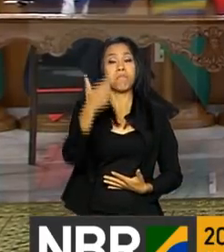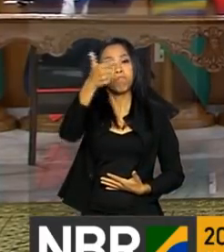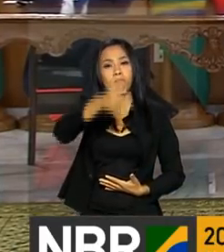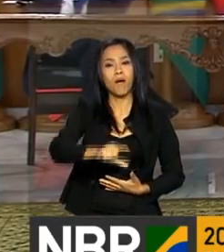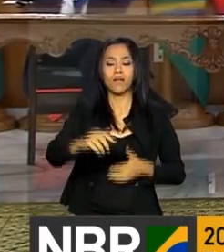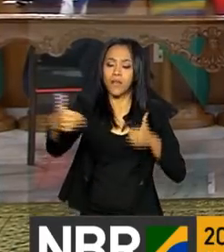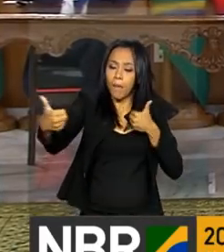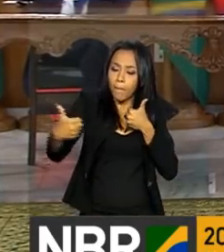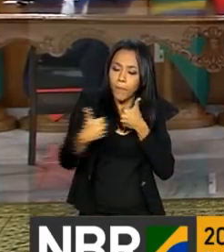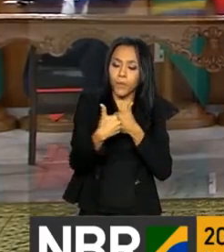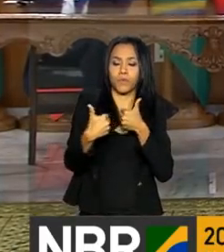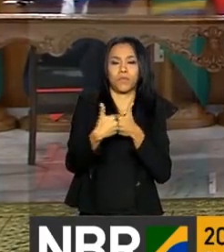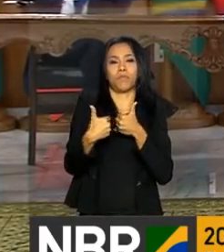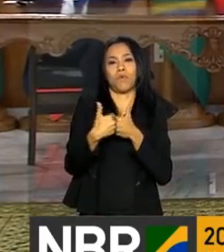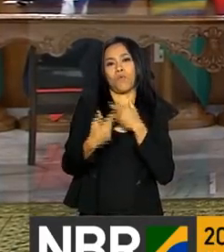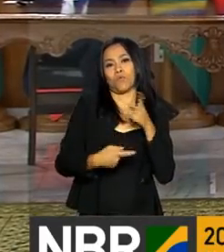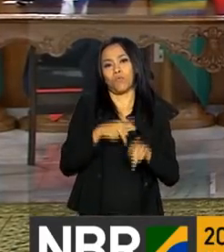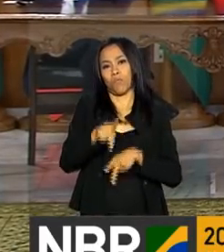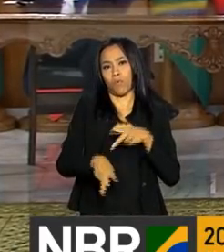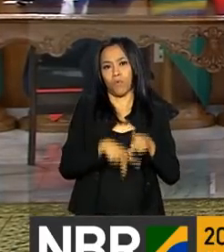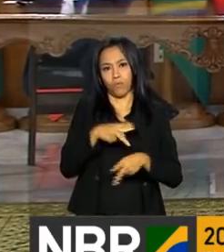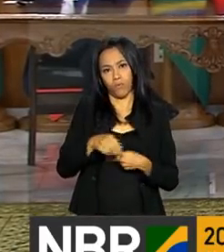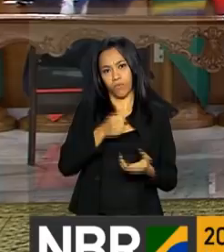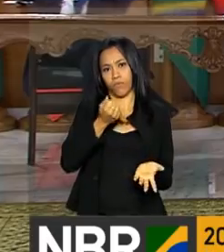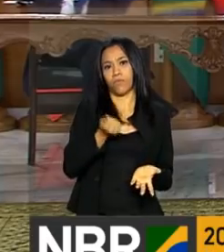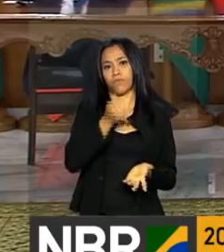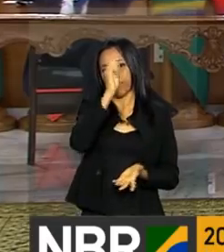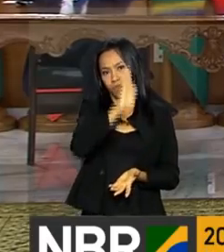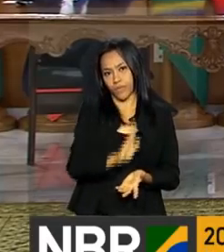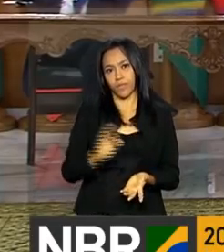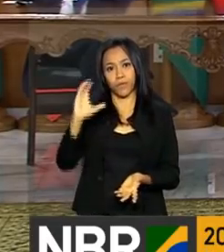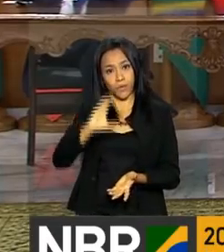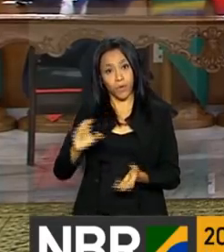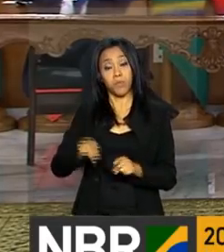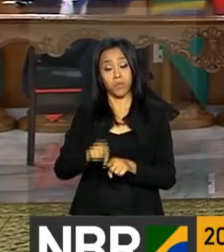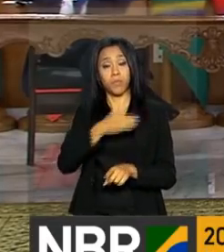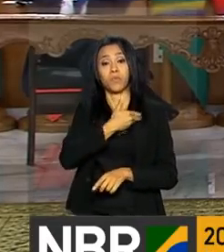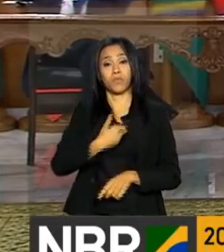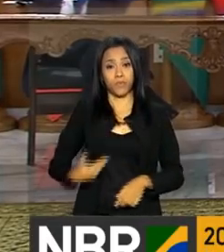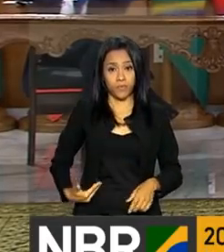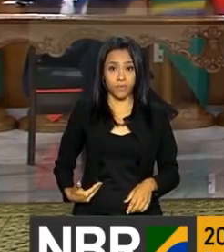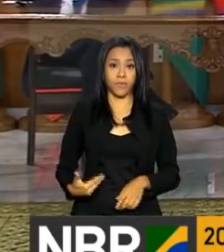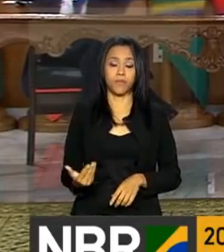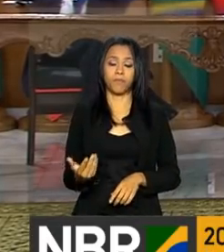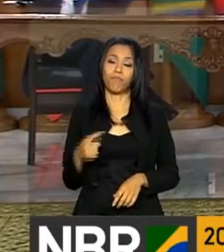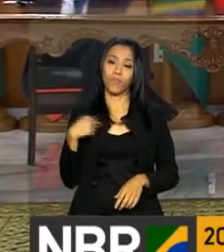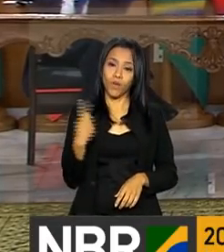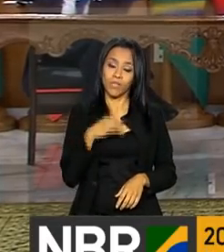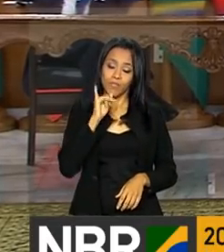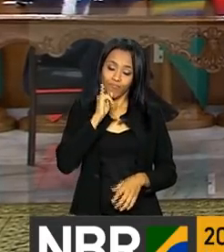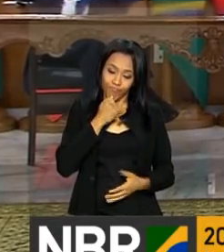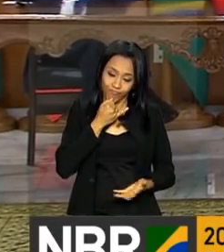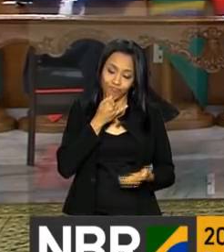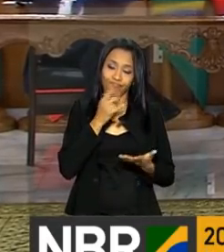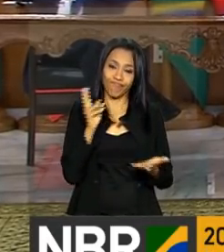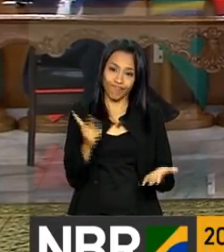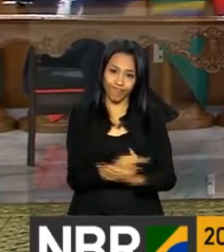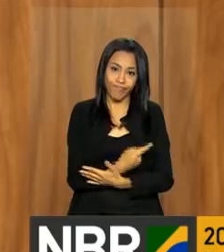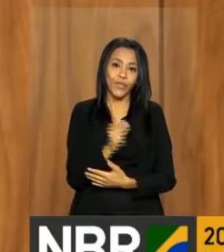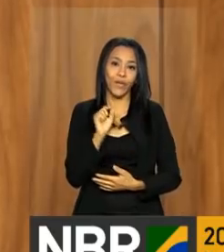ainda os nossos povos e os nossos governos. Nós lamentamos muito o que